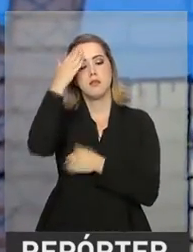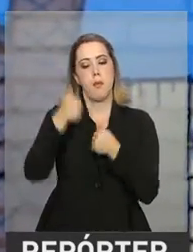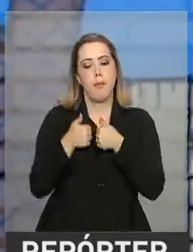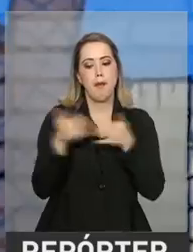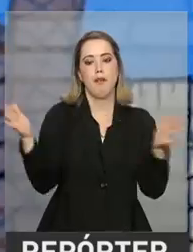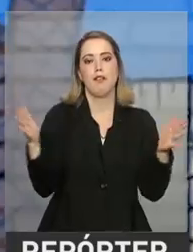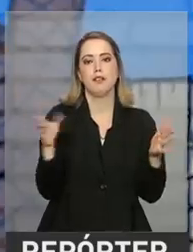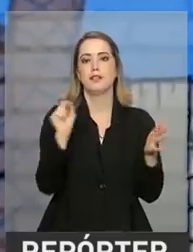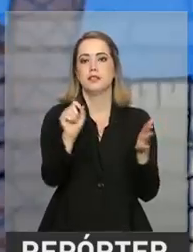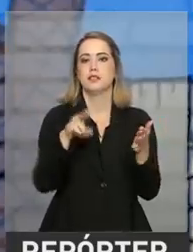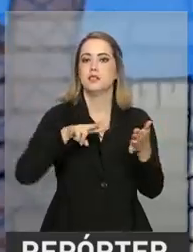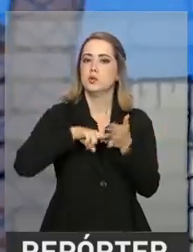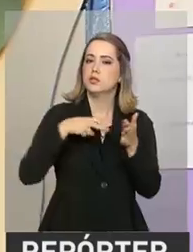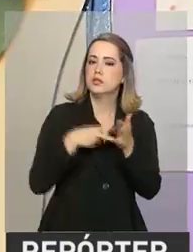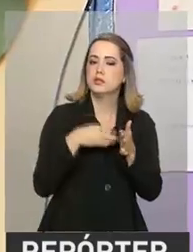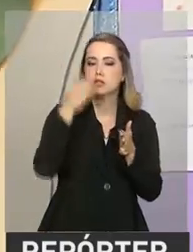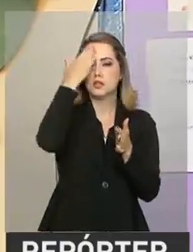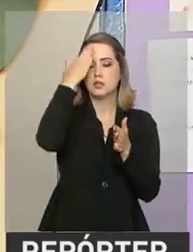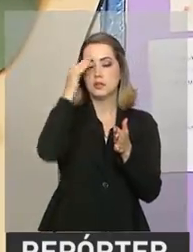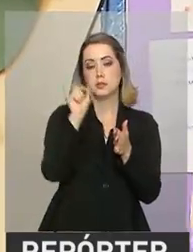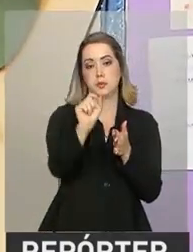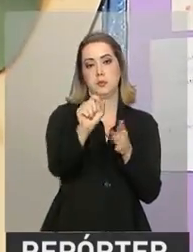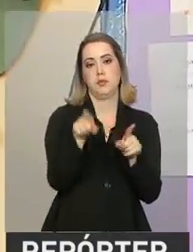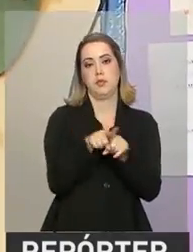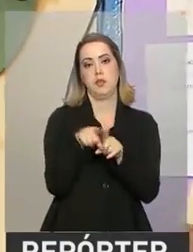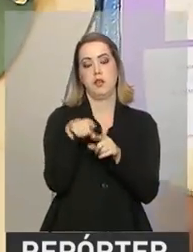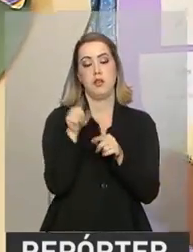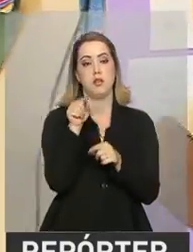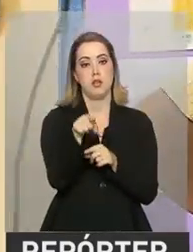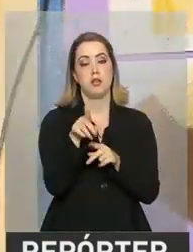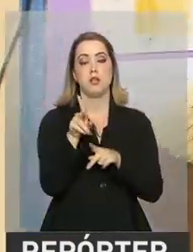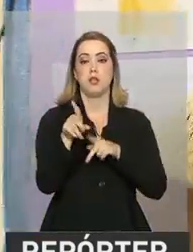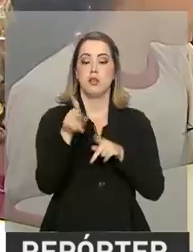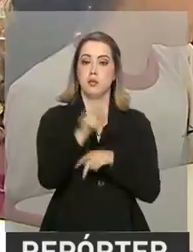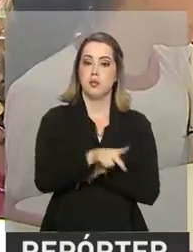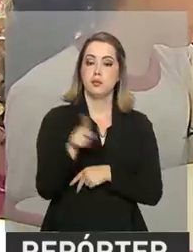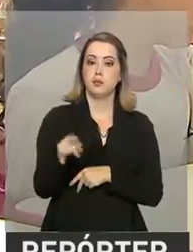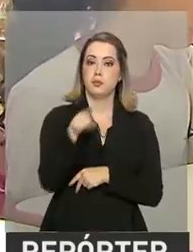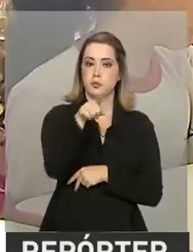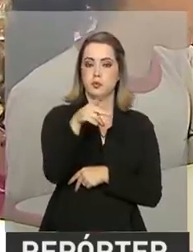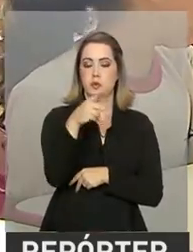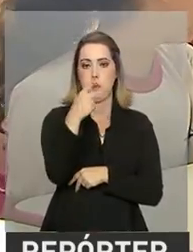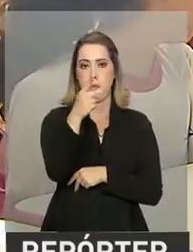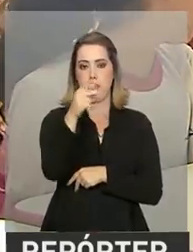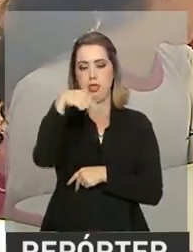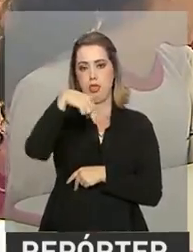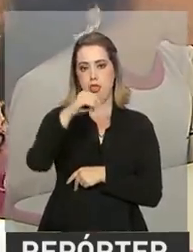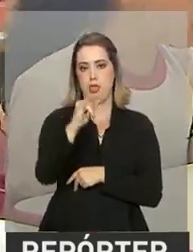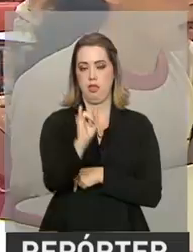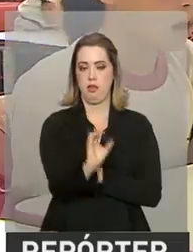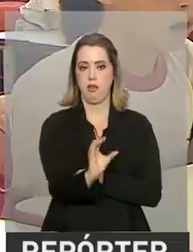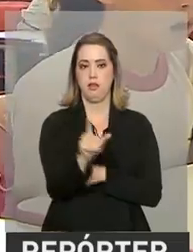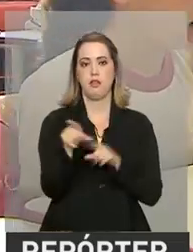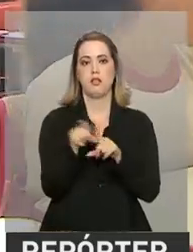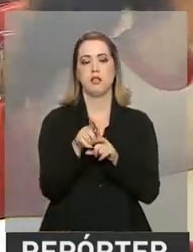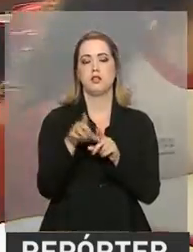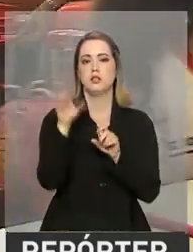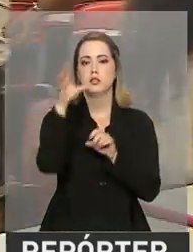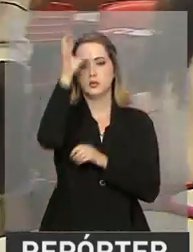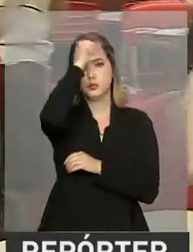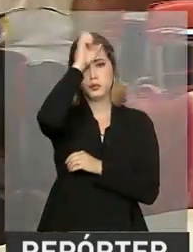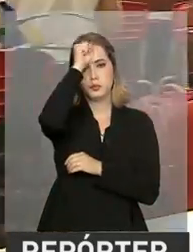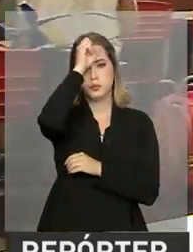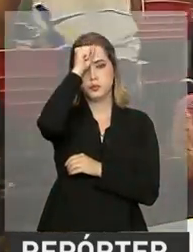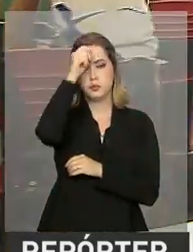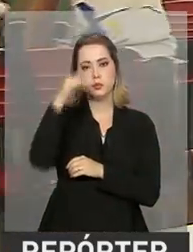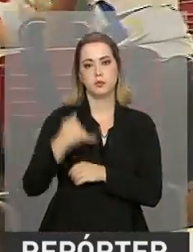ampliar isso. Então isso aí é o desafio maior. A professora faz parte do PNAIC, o Programa Nacional de Alfabetização na Idade Certa, que tem o